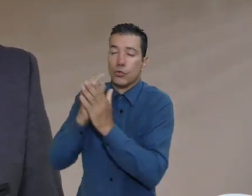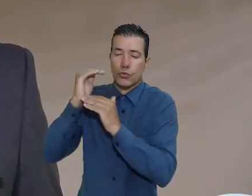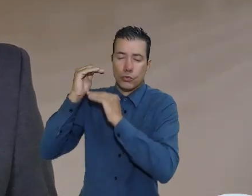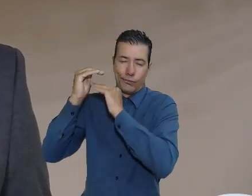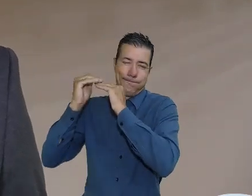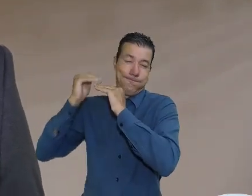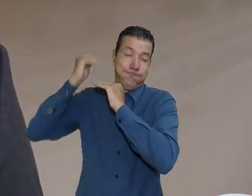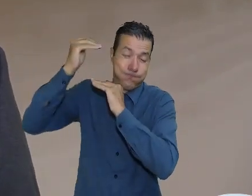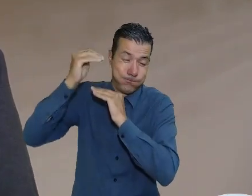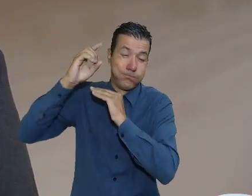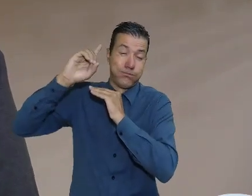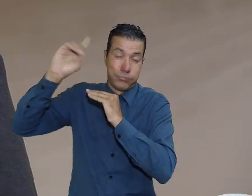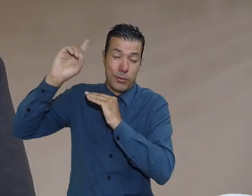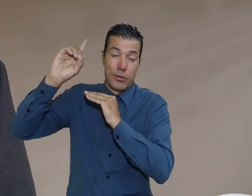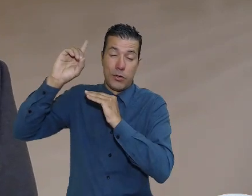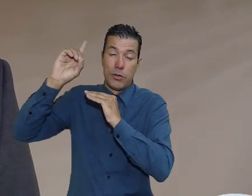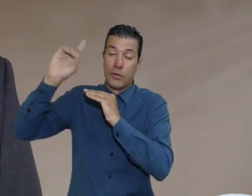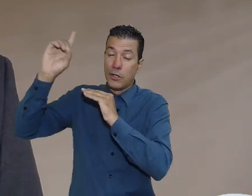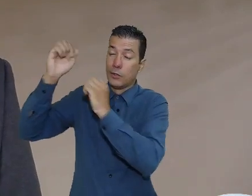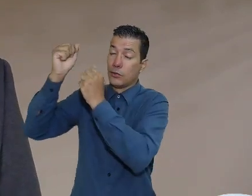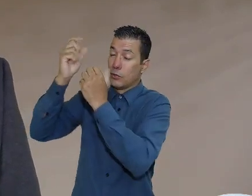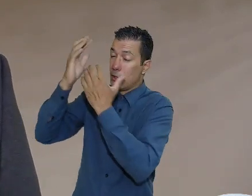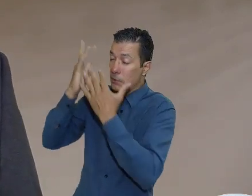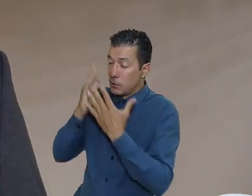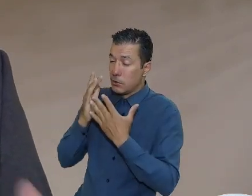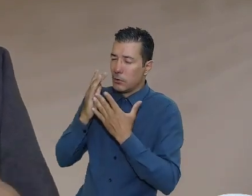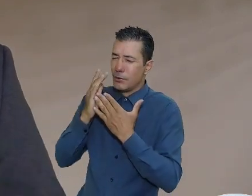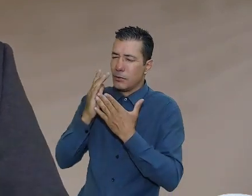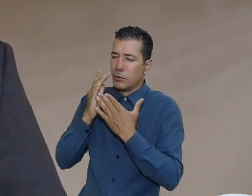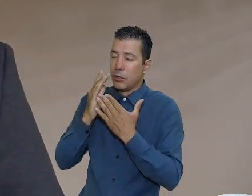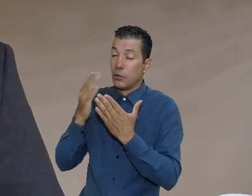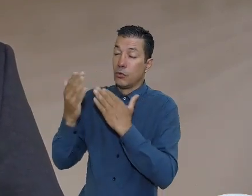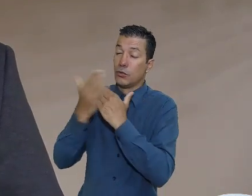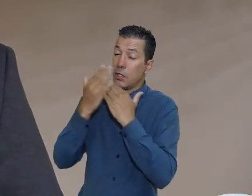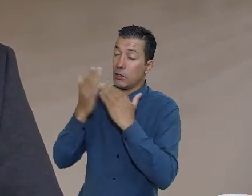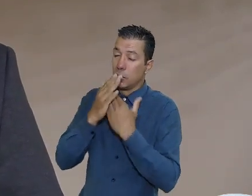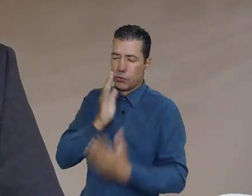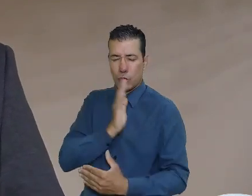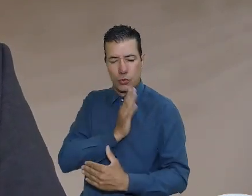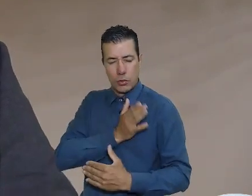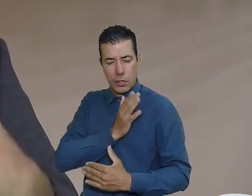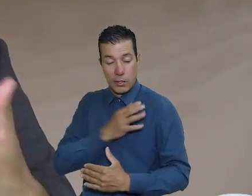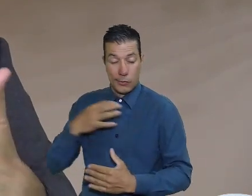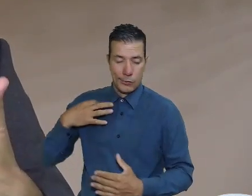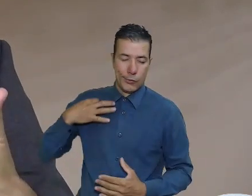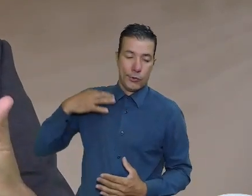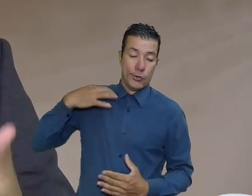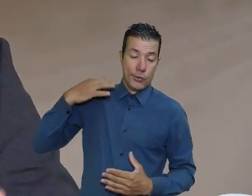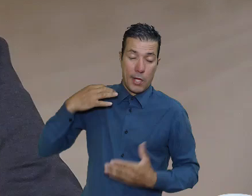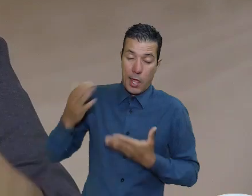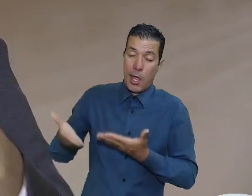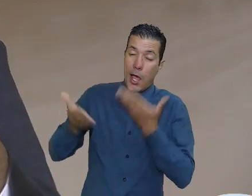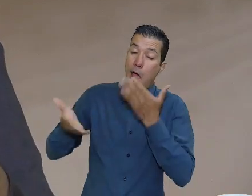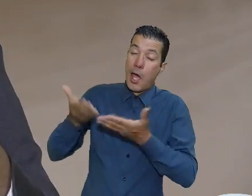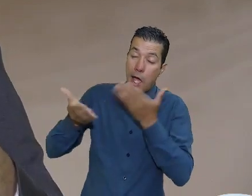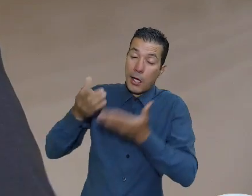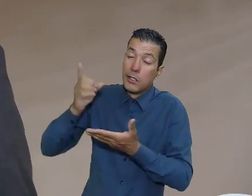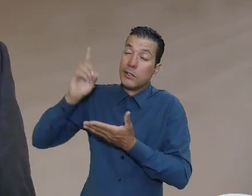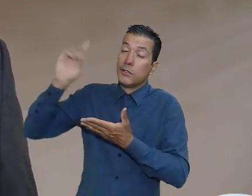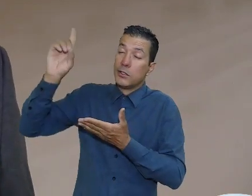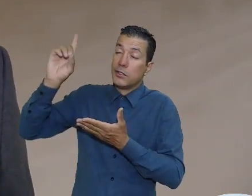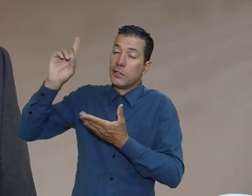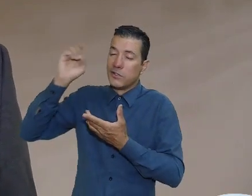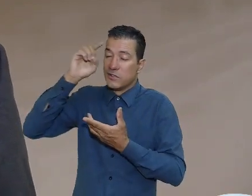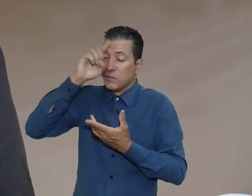soberania. Senhor Deus, fica conosco e nos abençoe. E nos ajude a ter um coração que Te exulta, mesmo em tempos